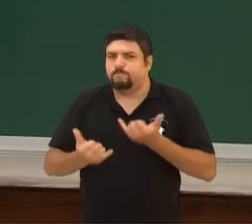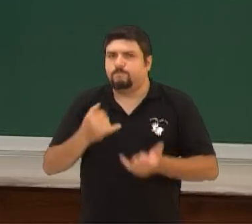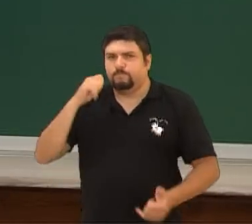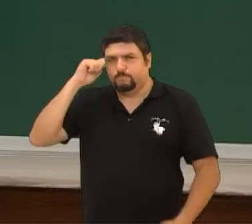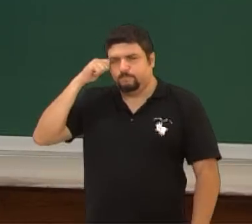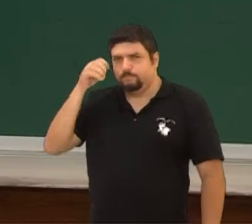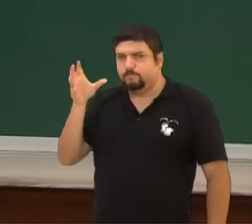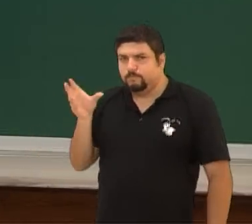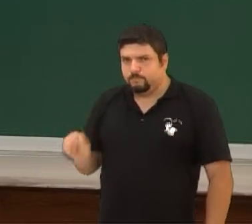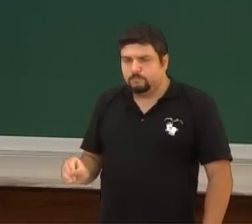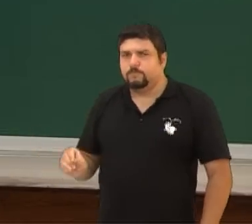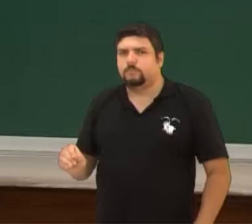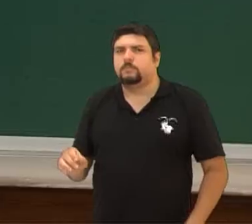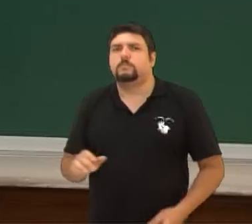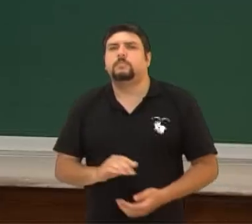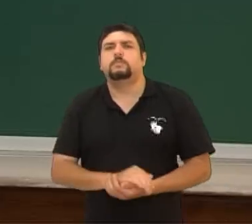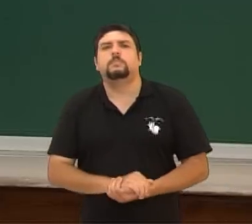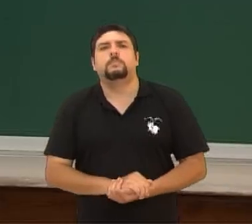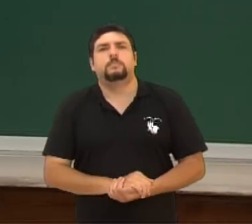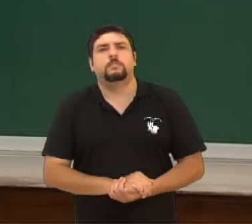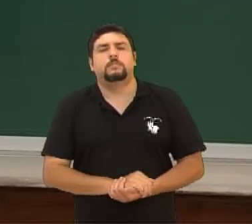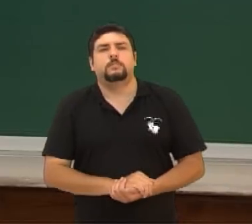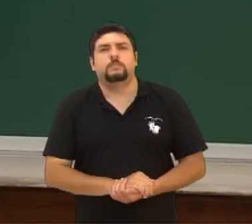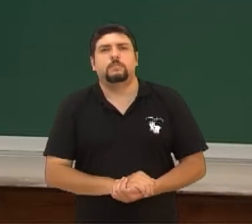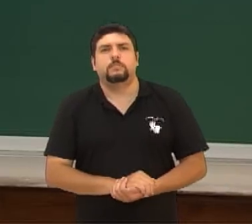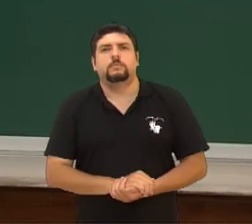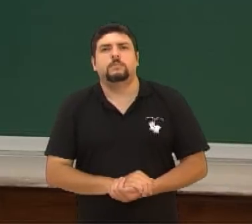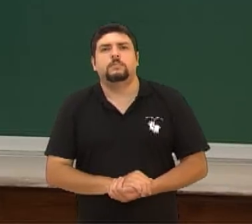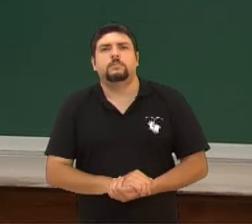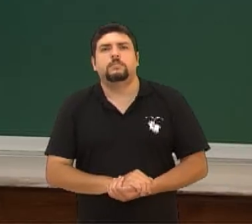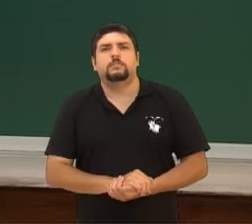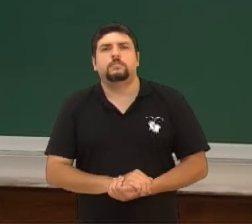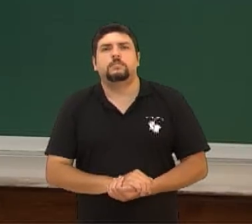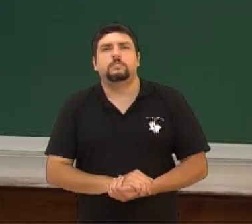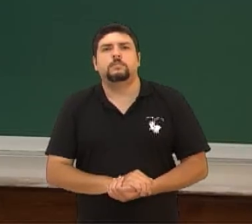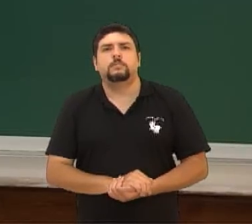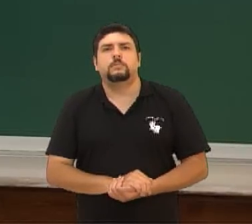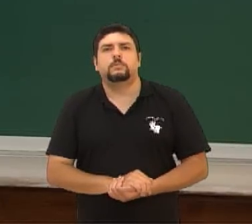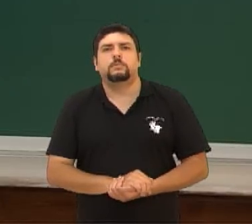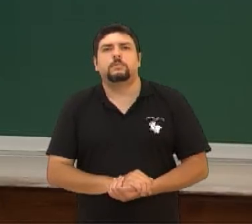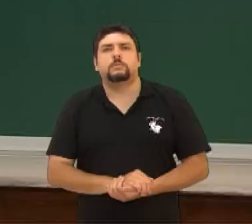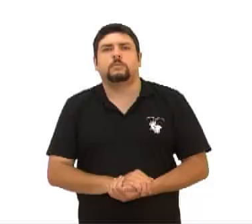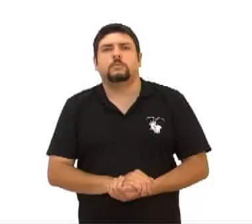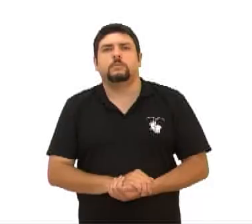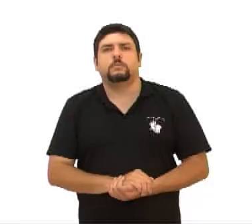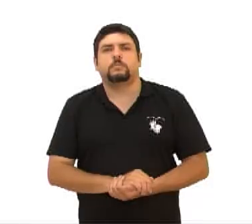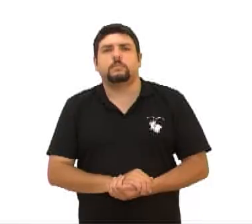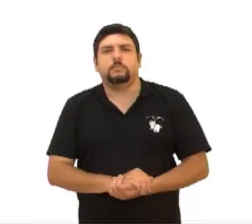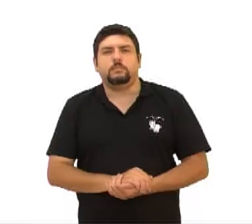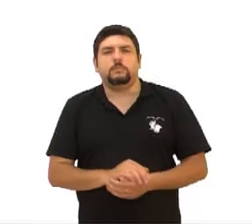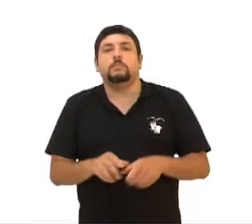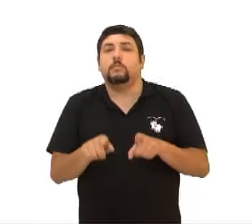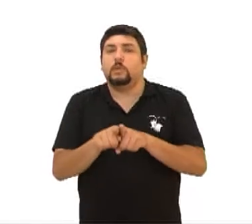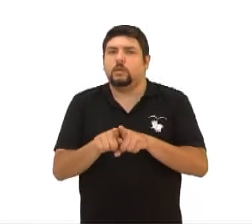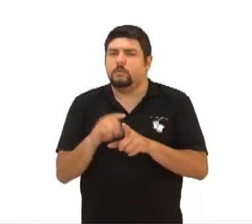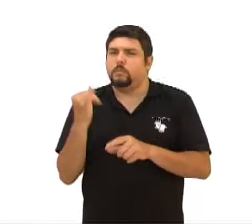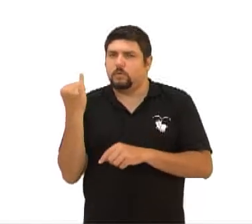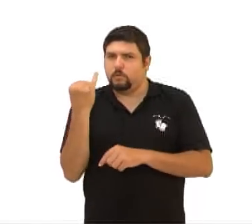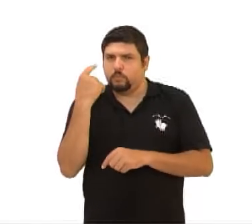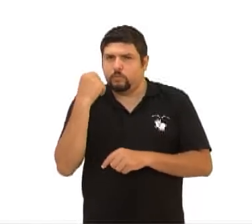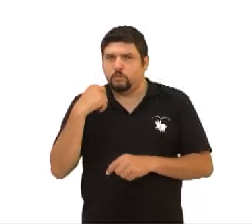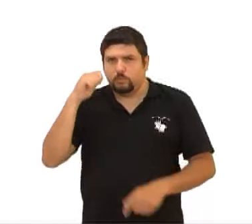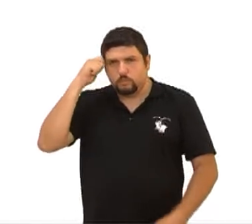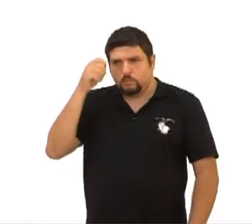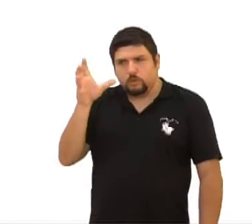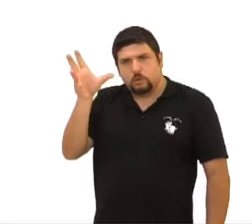né? Essa situação de viver em ocupação desordenada. Outra questão importante na África é